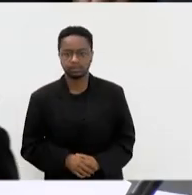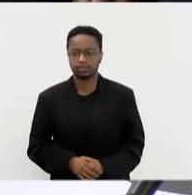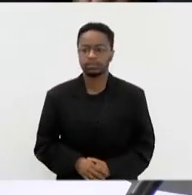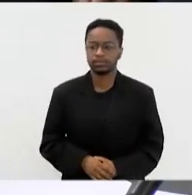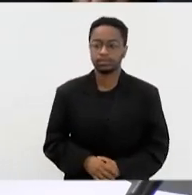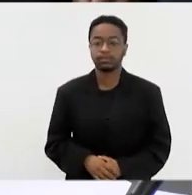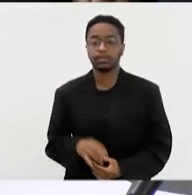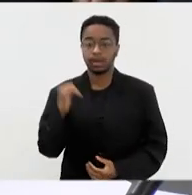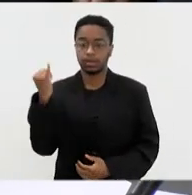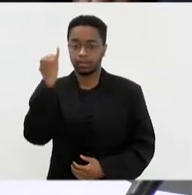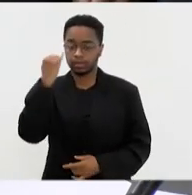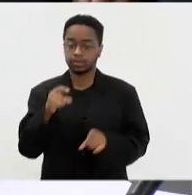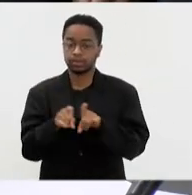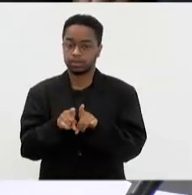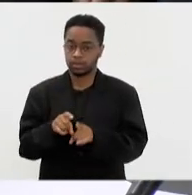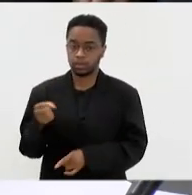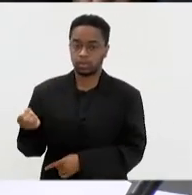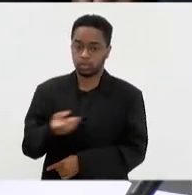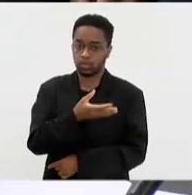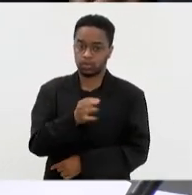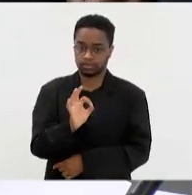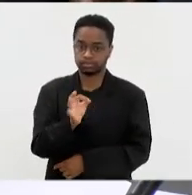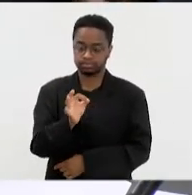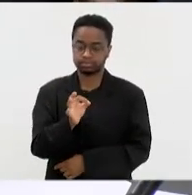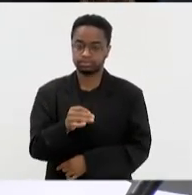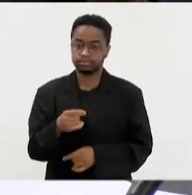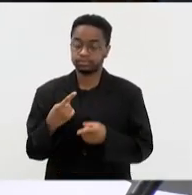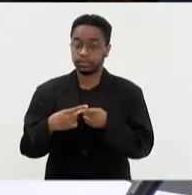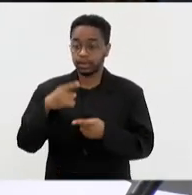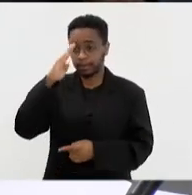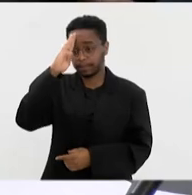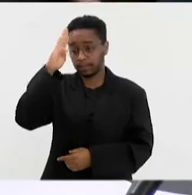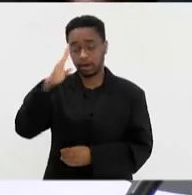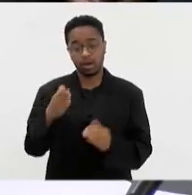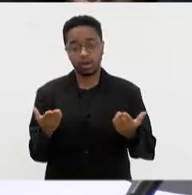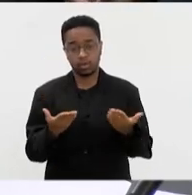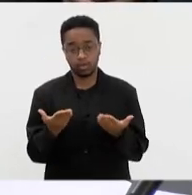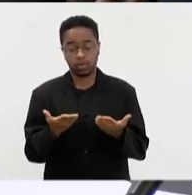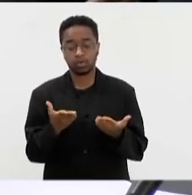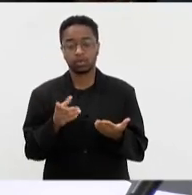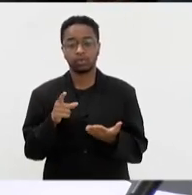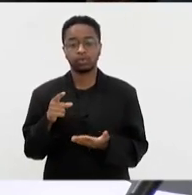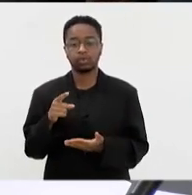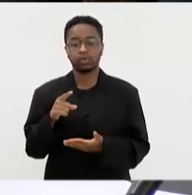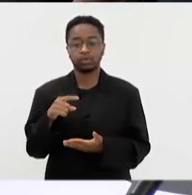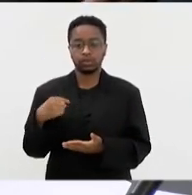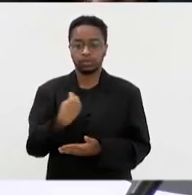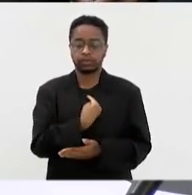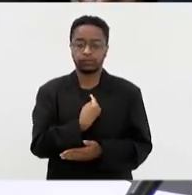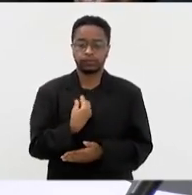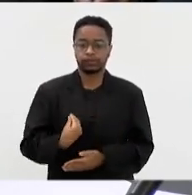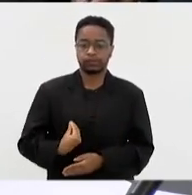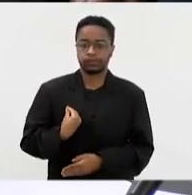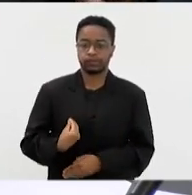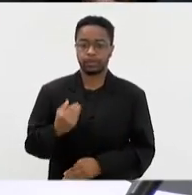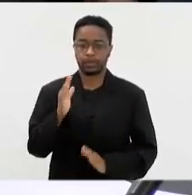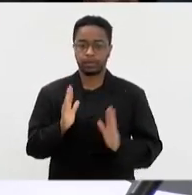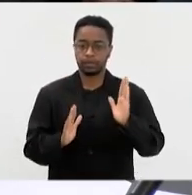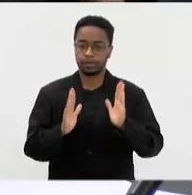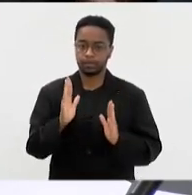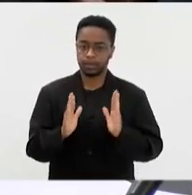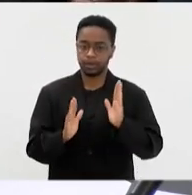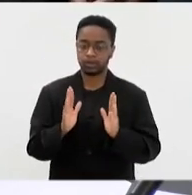Irrelevante e novo, né? Principalmente agora que a gente entrou nos tempos